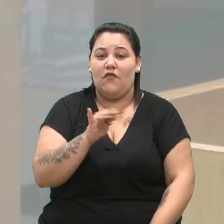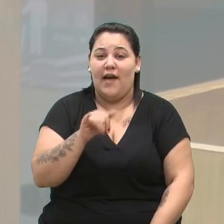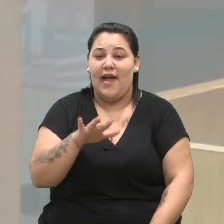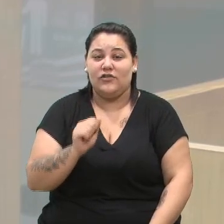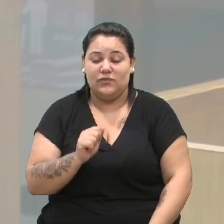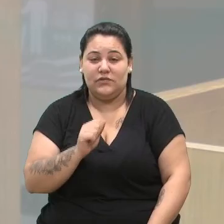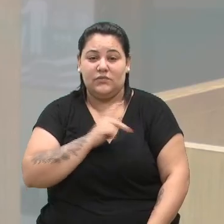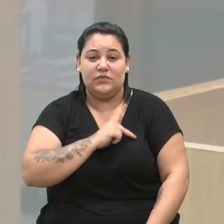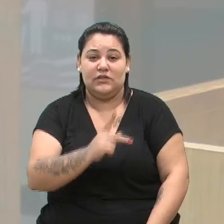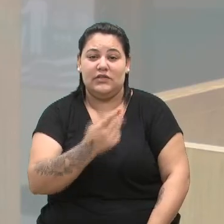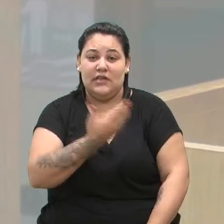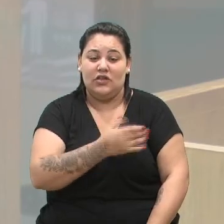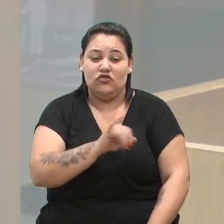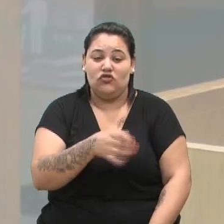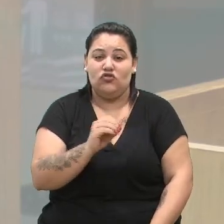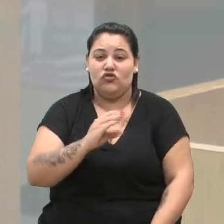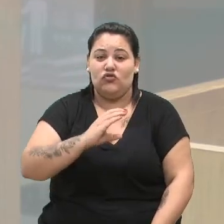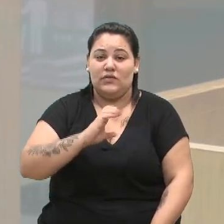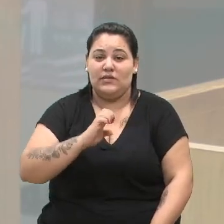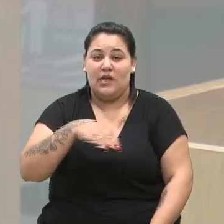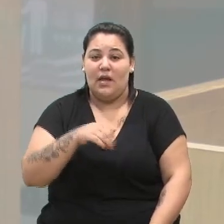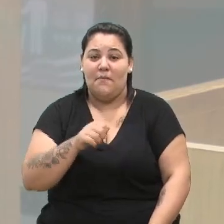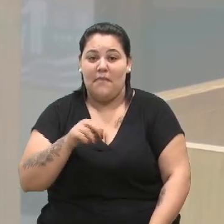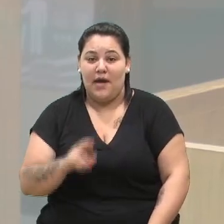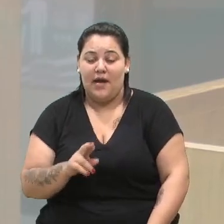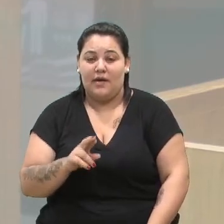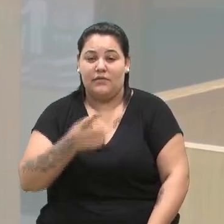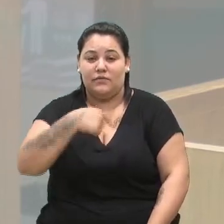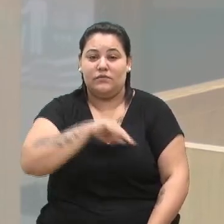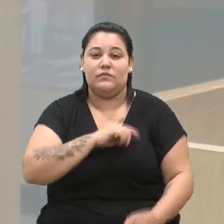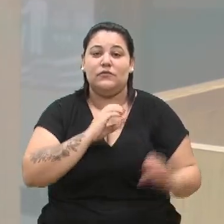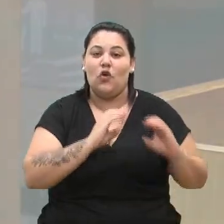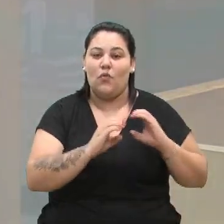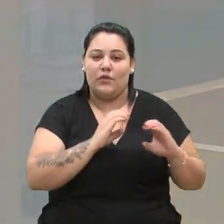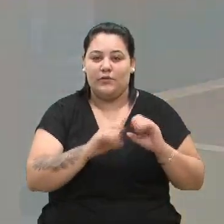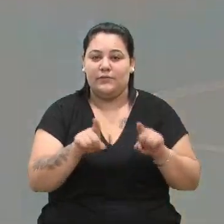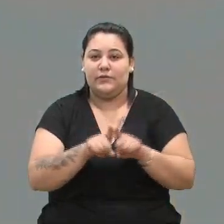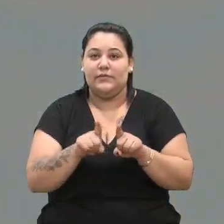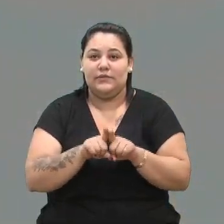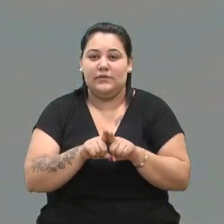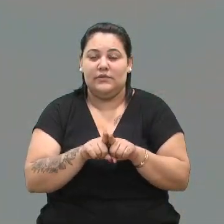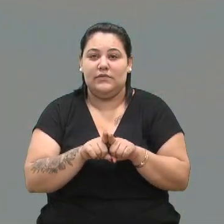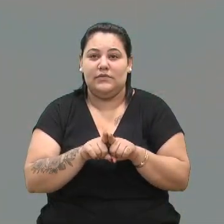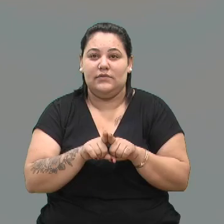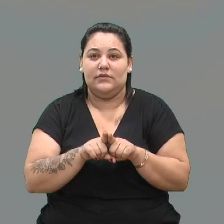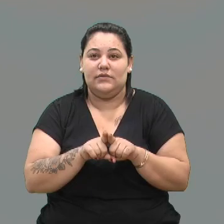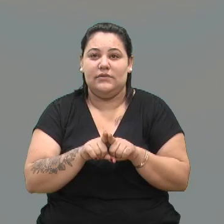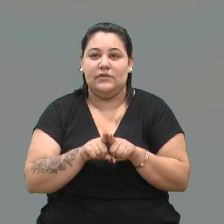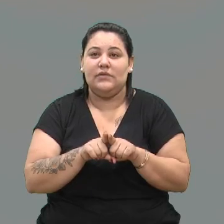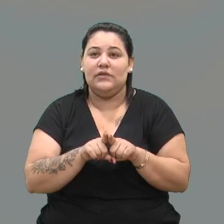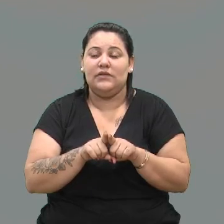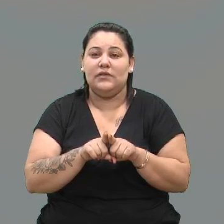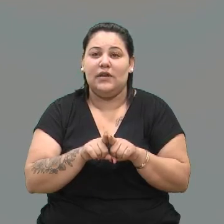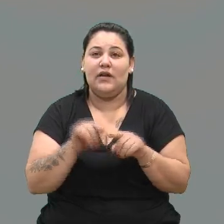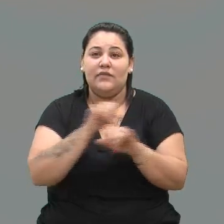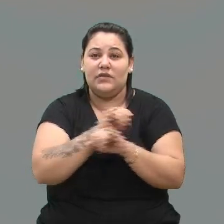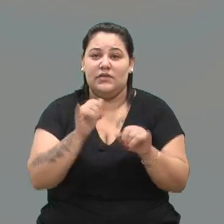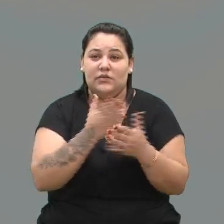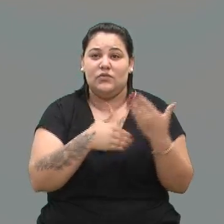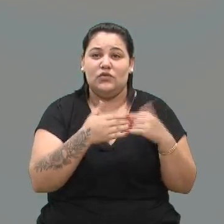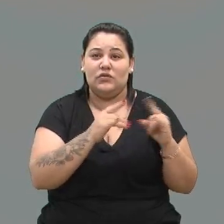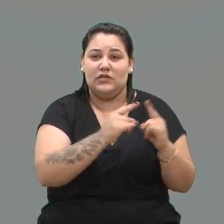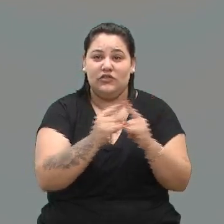presidente ali é o Josemar, aonde comunicamos o Josemar, e depois comunicamos todas as entidades ali,